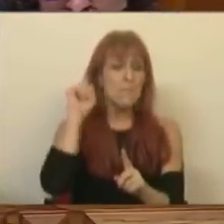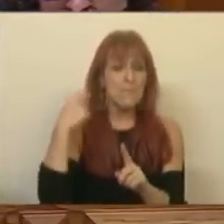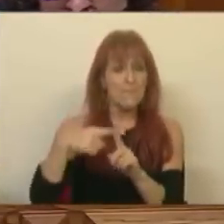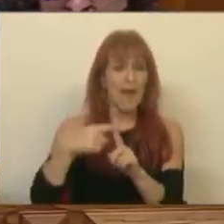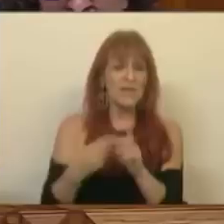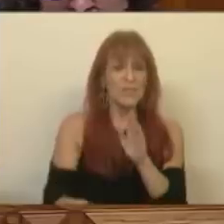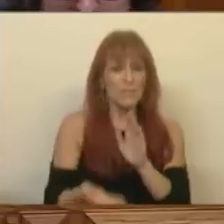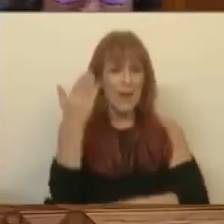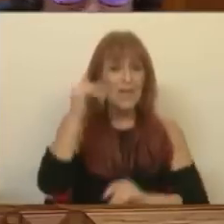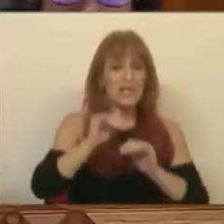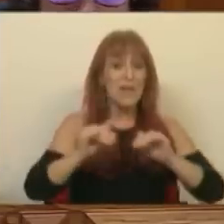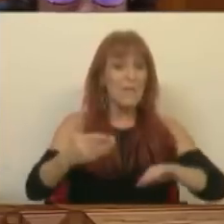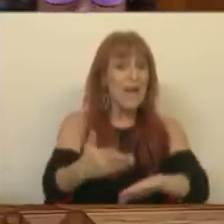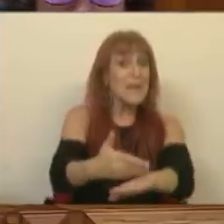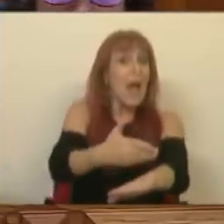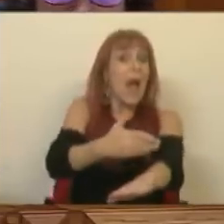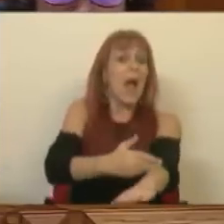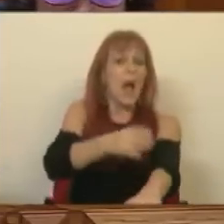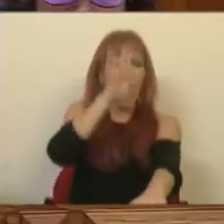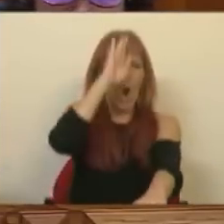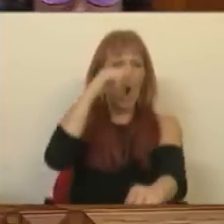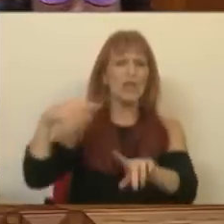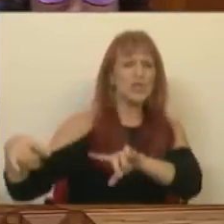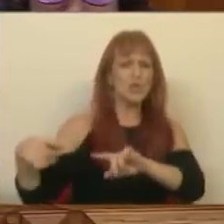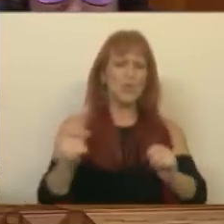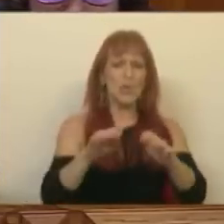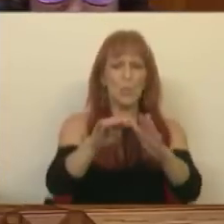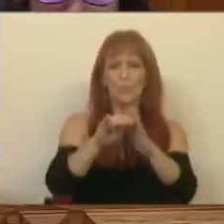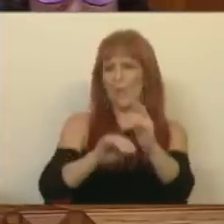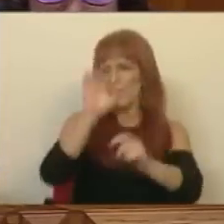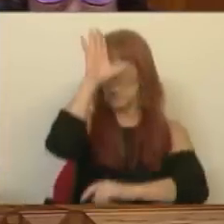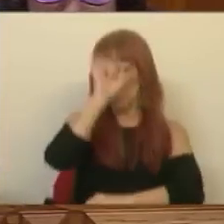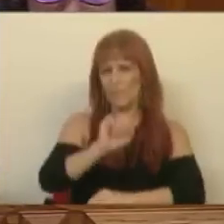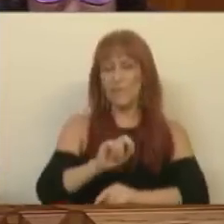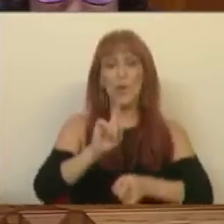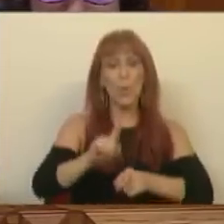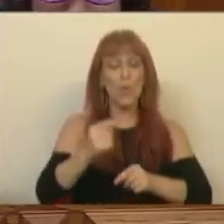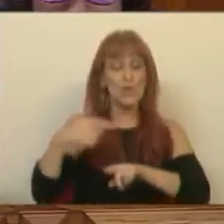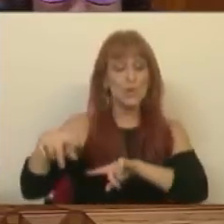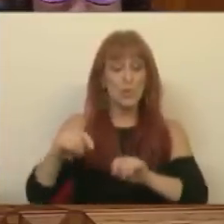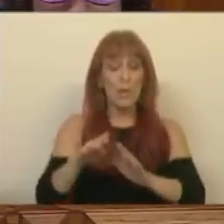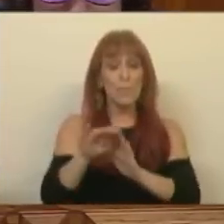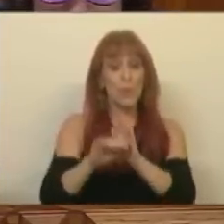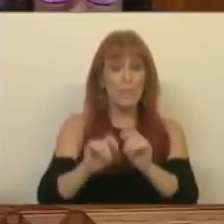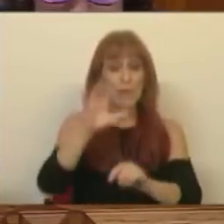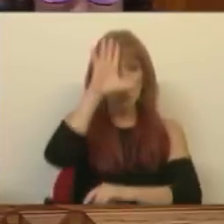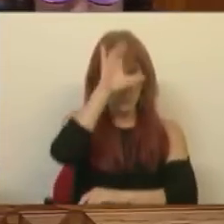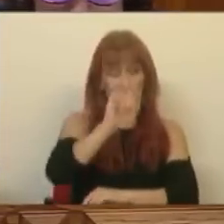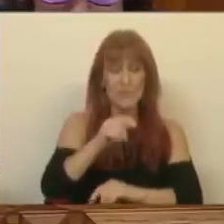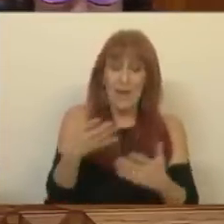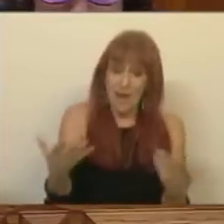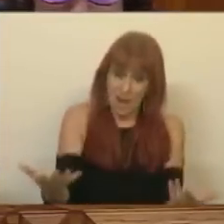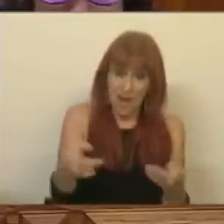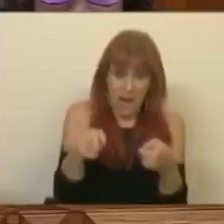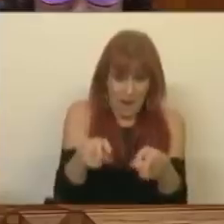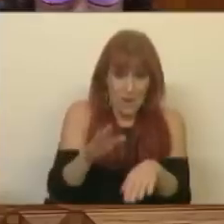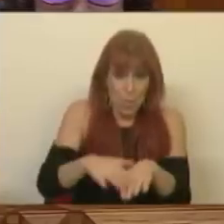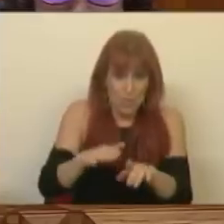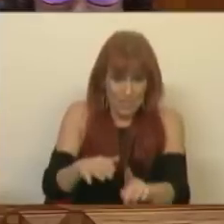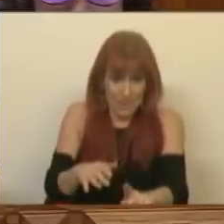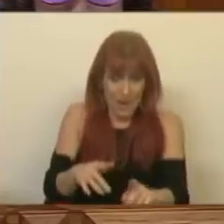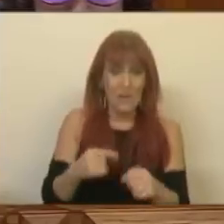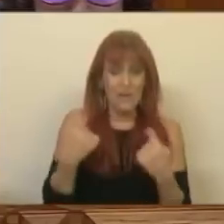na fase prévia à discussão do programa do governo e no quadro da discussão do programa do governo era aliás nesse sentido